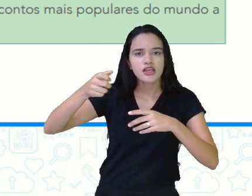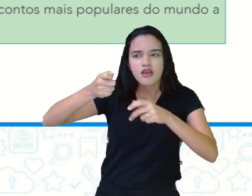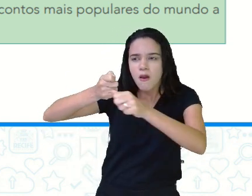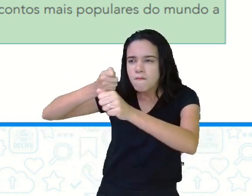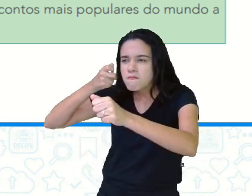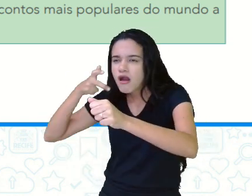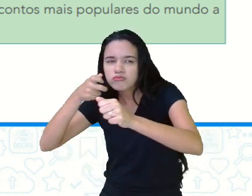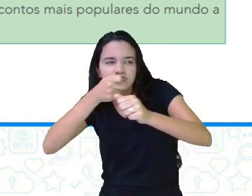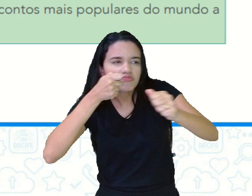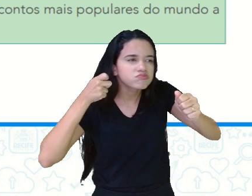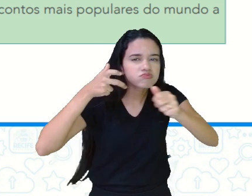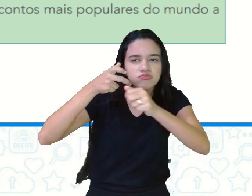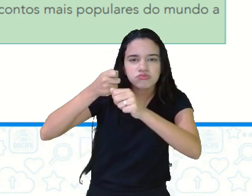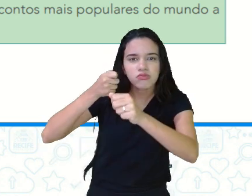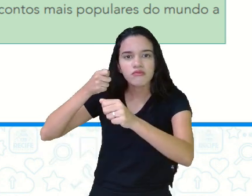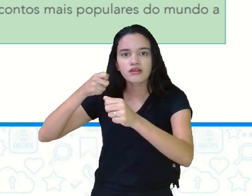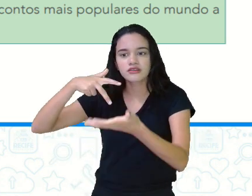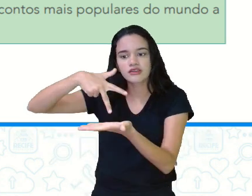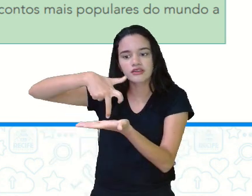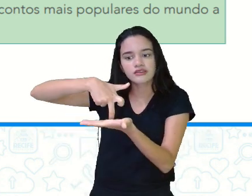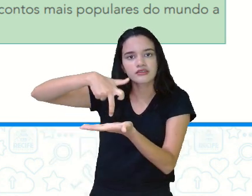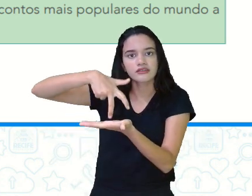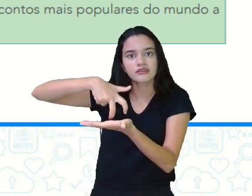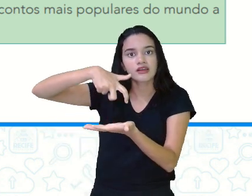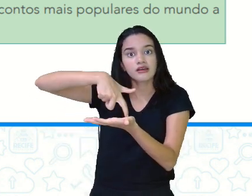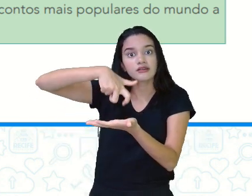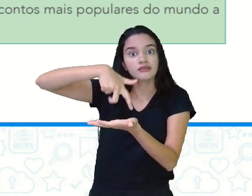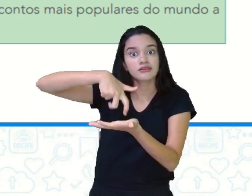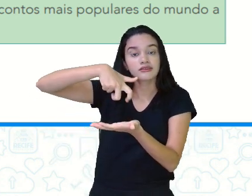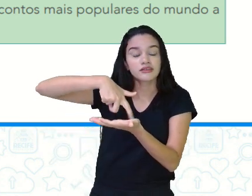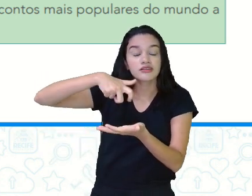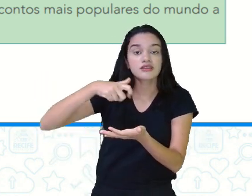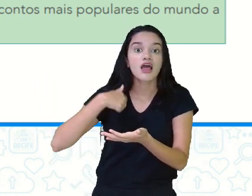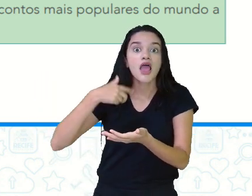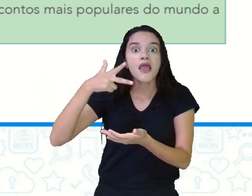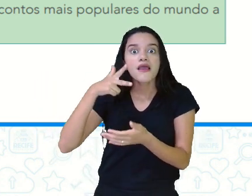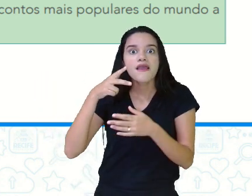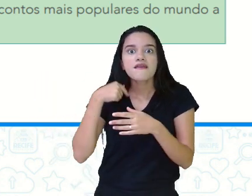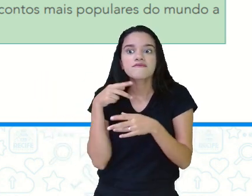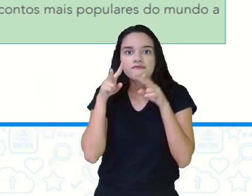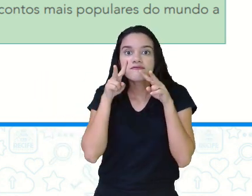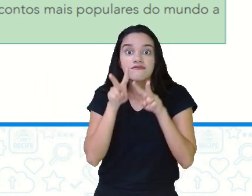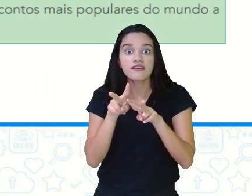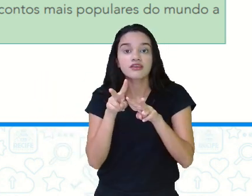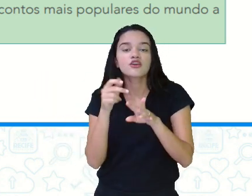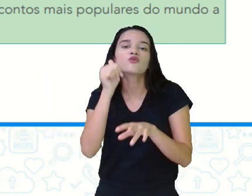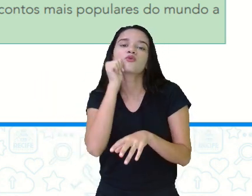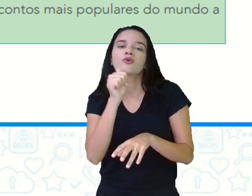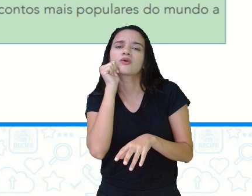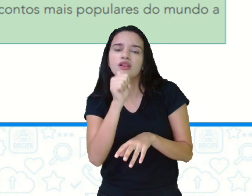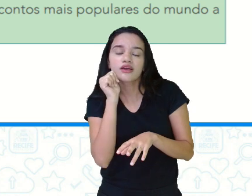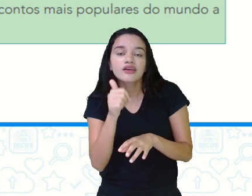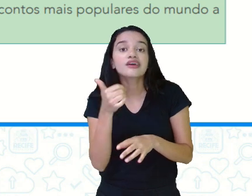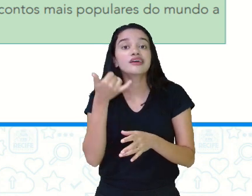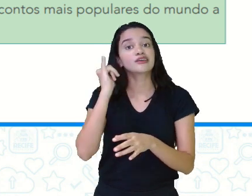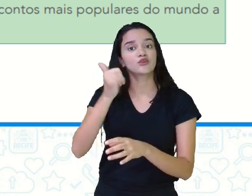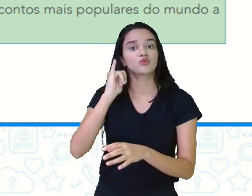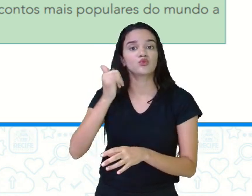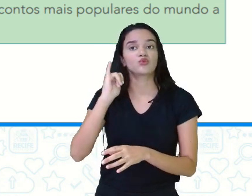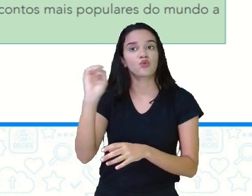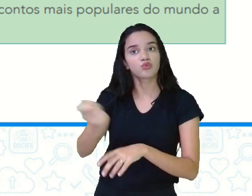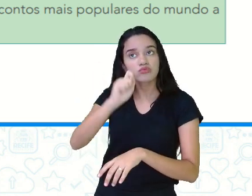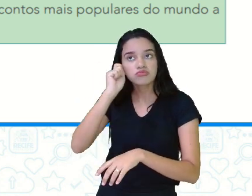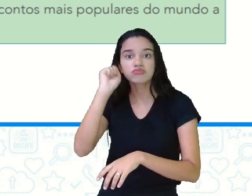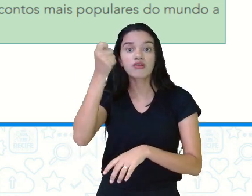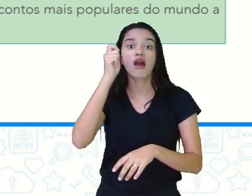sacis e, em vez de encontrá-lo, depara-se com uma sacisa. Ela explica para ele que os contos de fadas são,